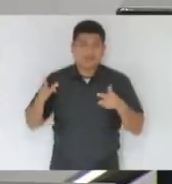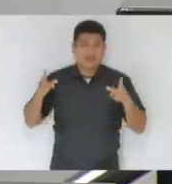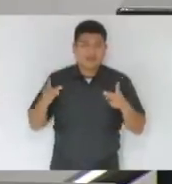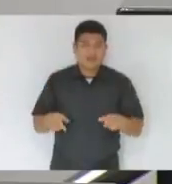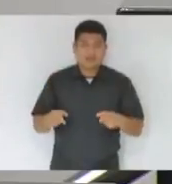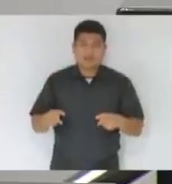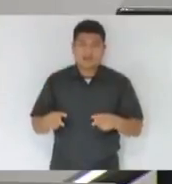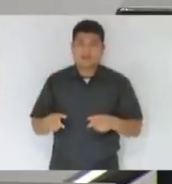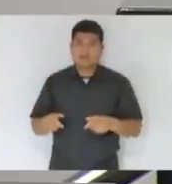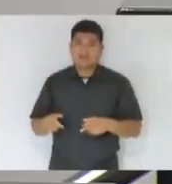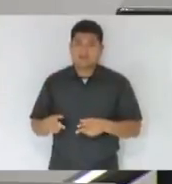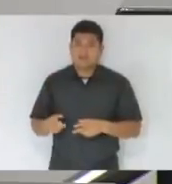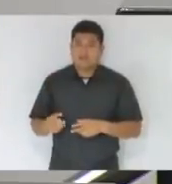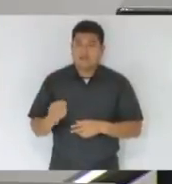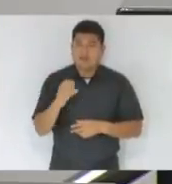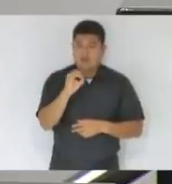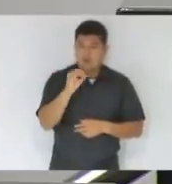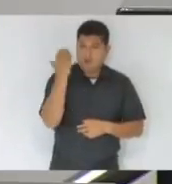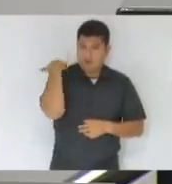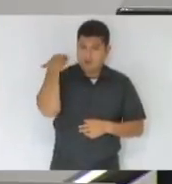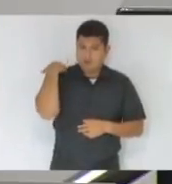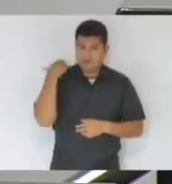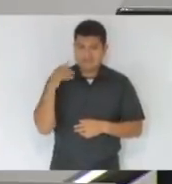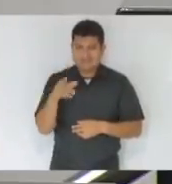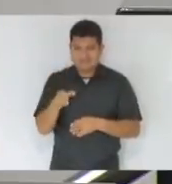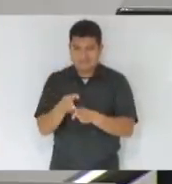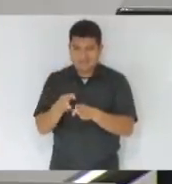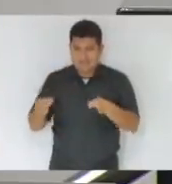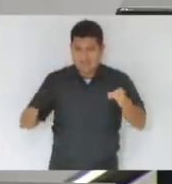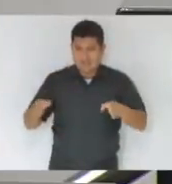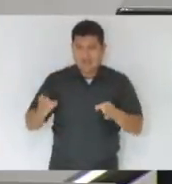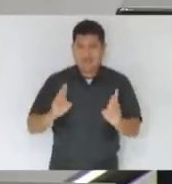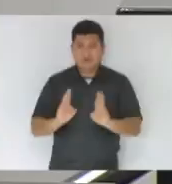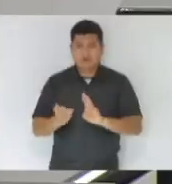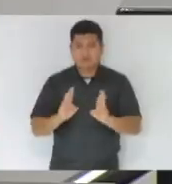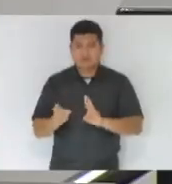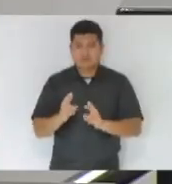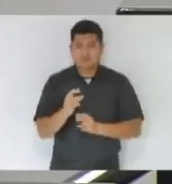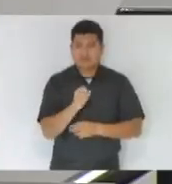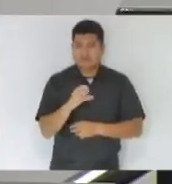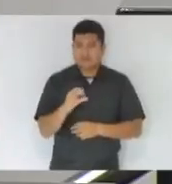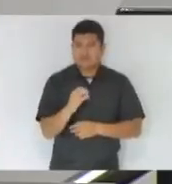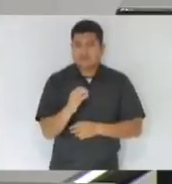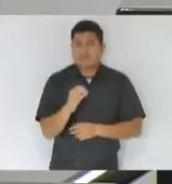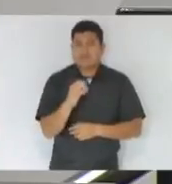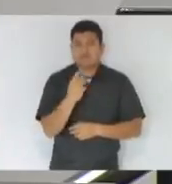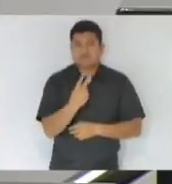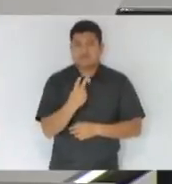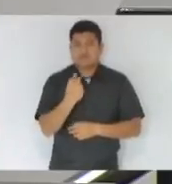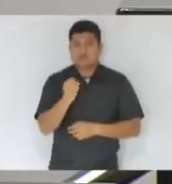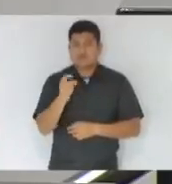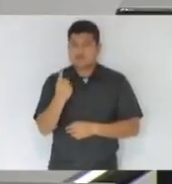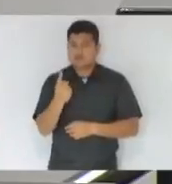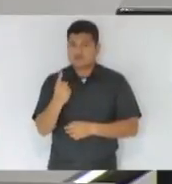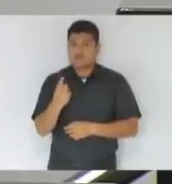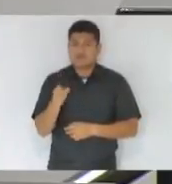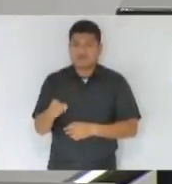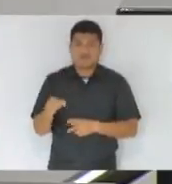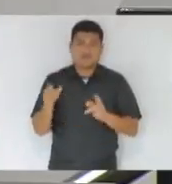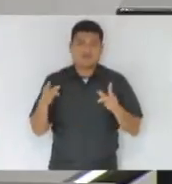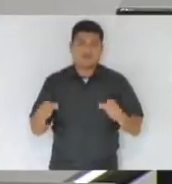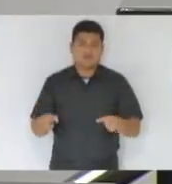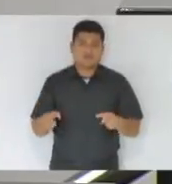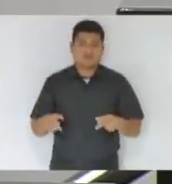a Otacílio Costa, que é SC-281. Então, o que precisa fazer? Precisa